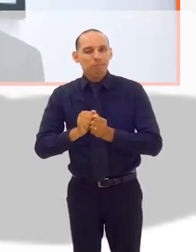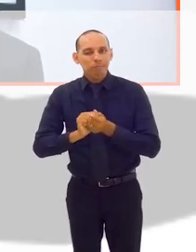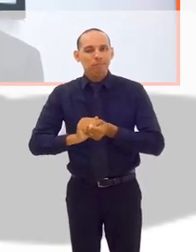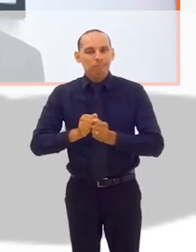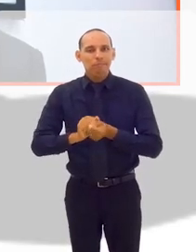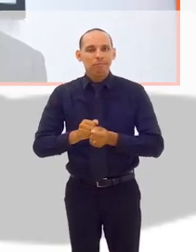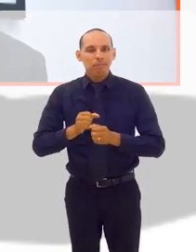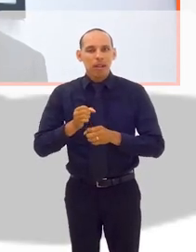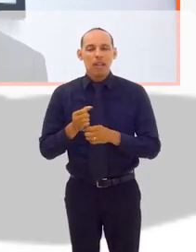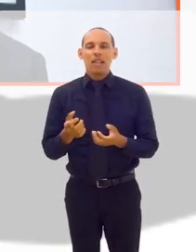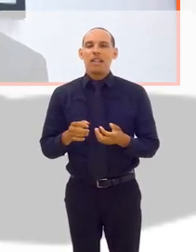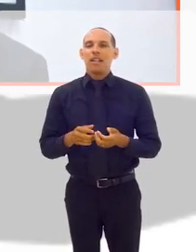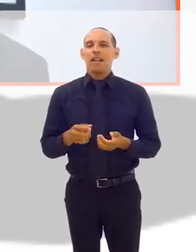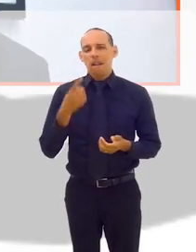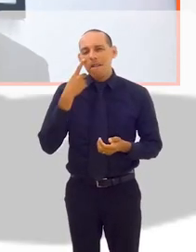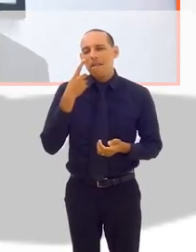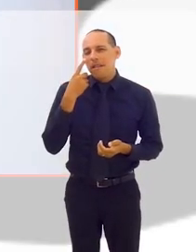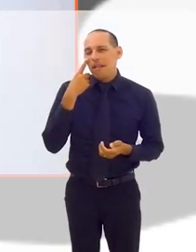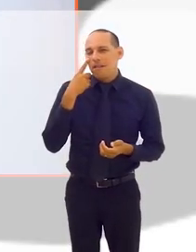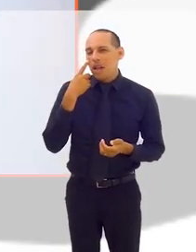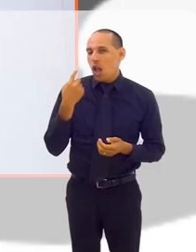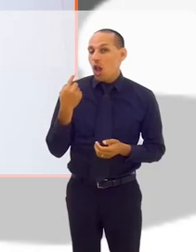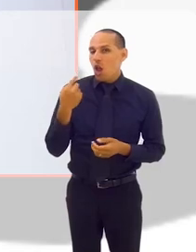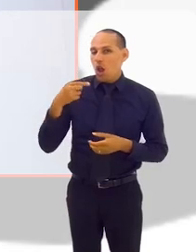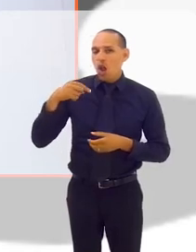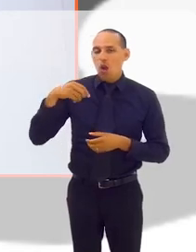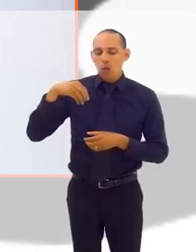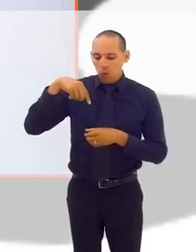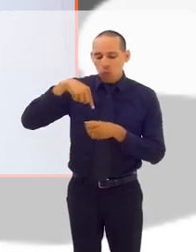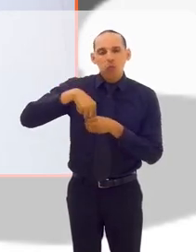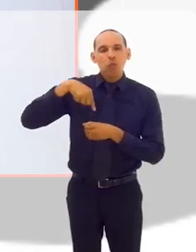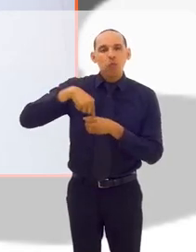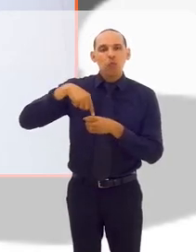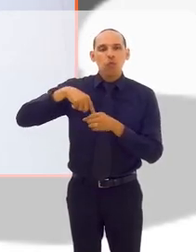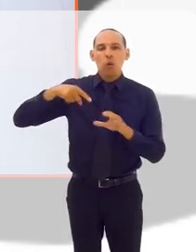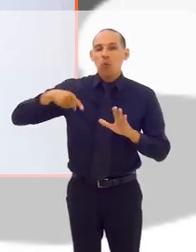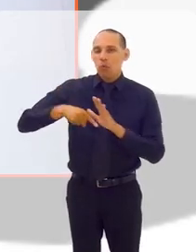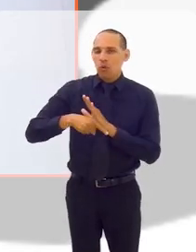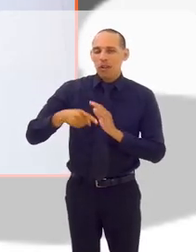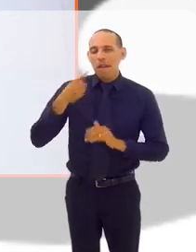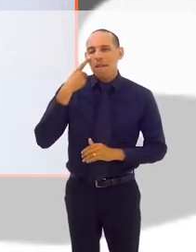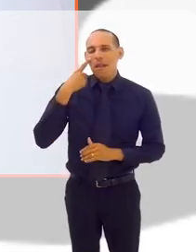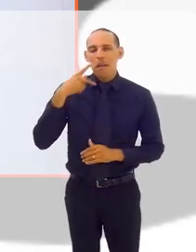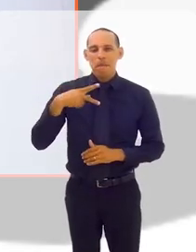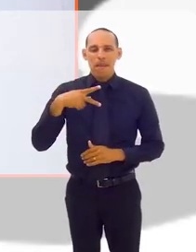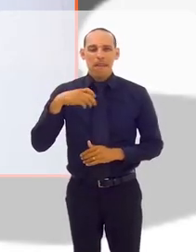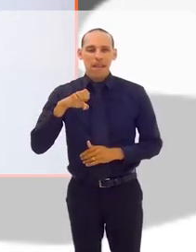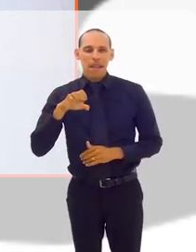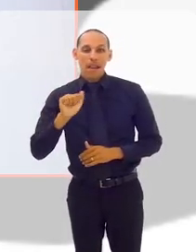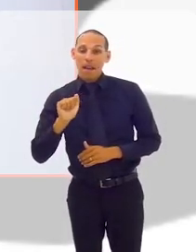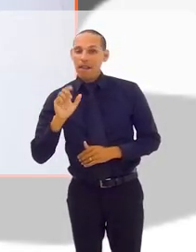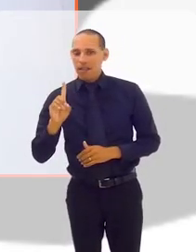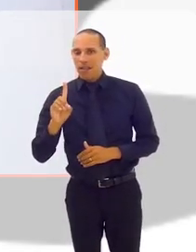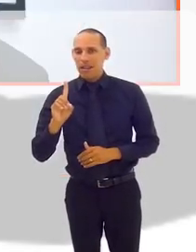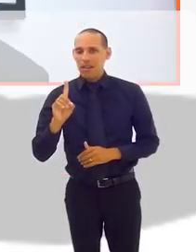né? Pode ver no fundo, Cláudio, por favor, vê para mim aí no fundo da embalagem se está escrito PEAD.